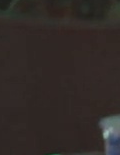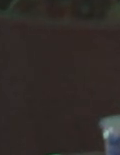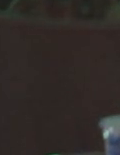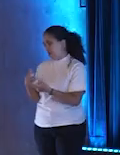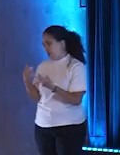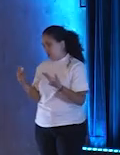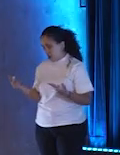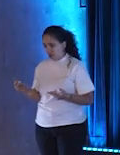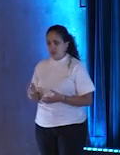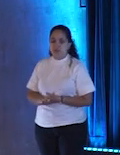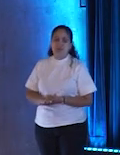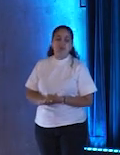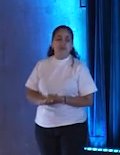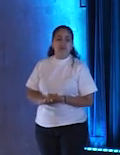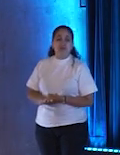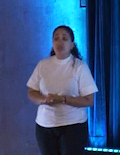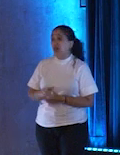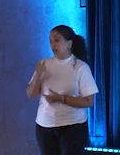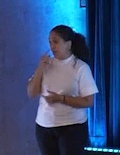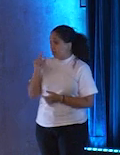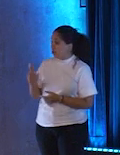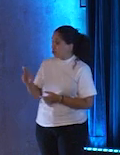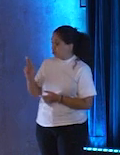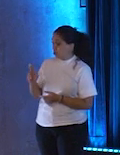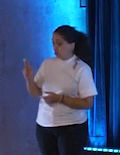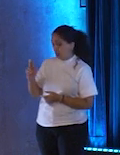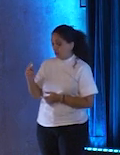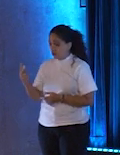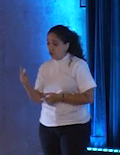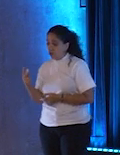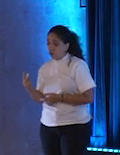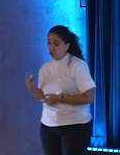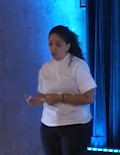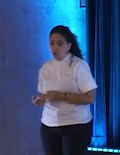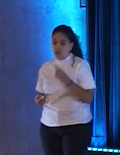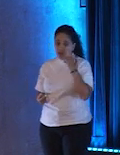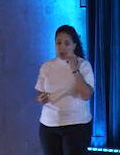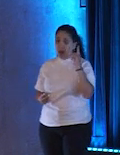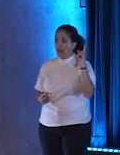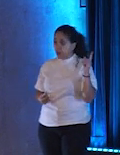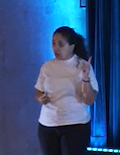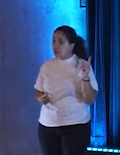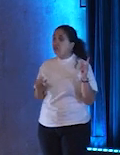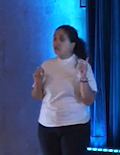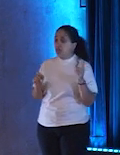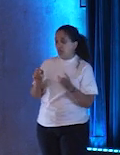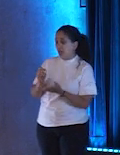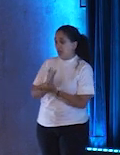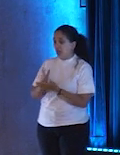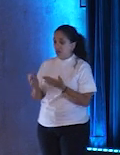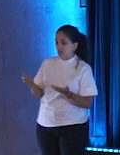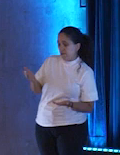que fosse. Geralmente, elas eram utilizadas em pares, como aparece aqui na imagem, para distribuição